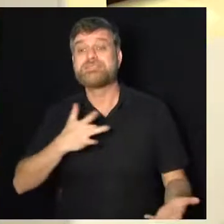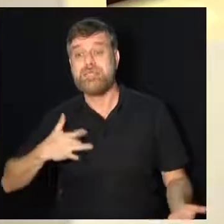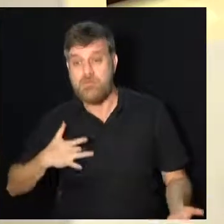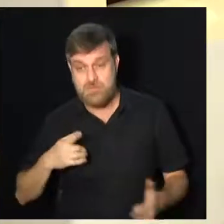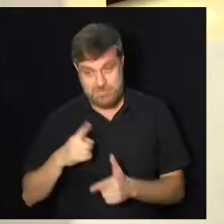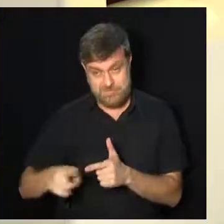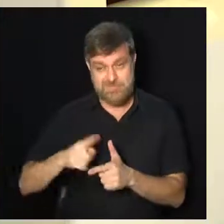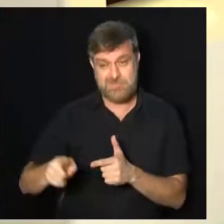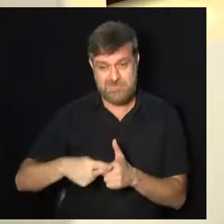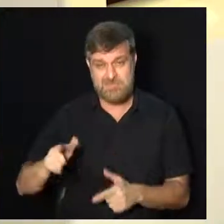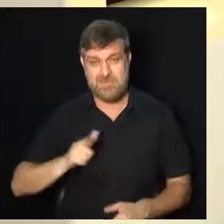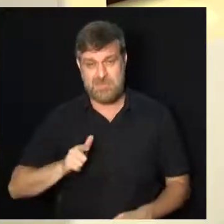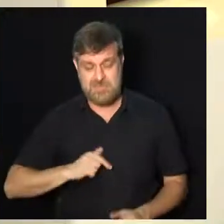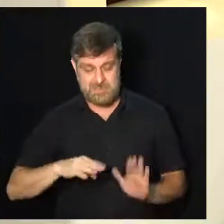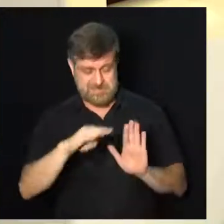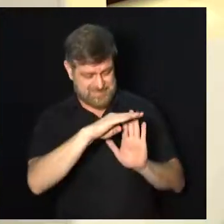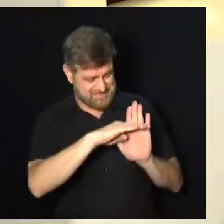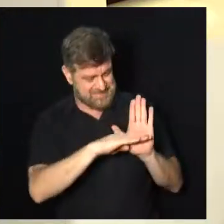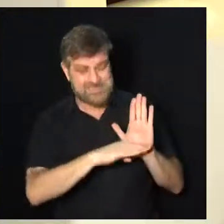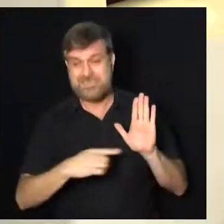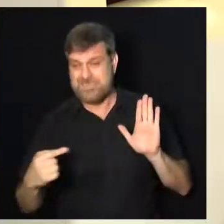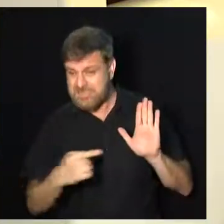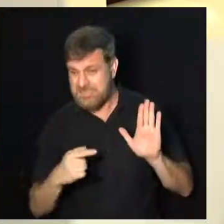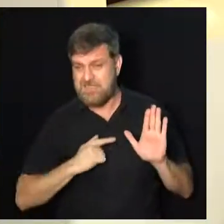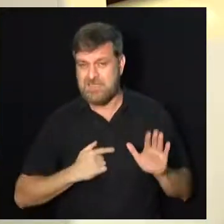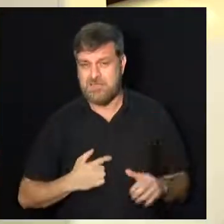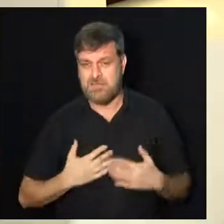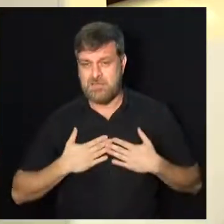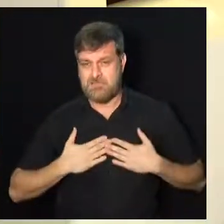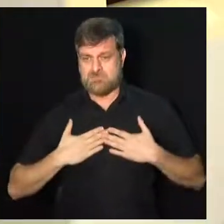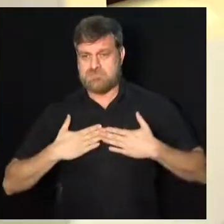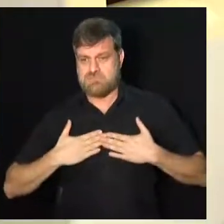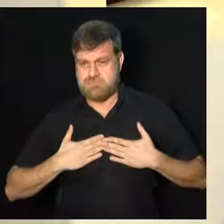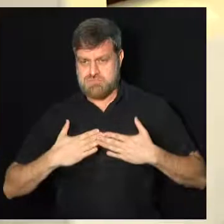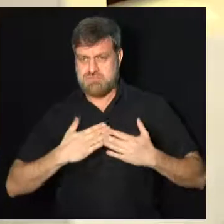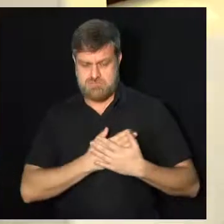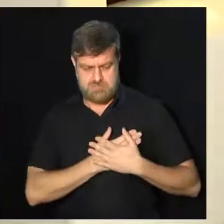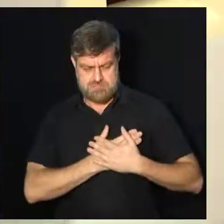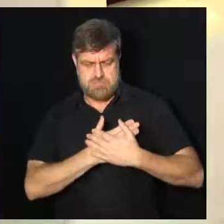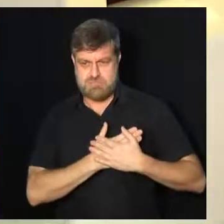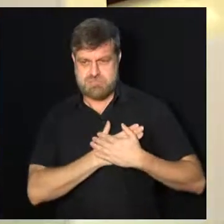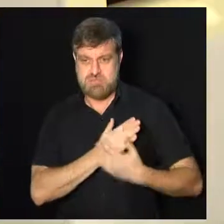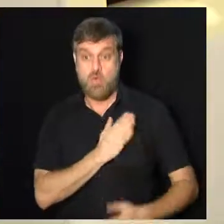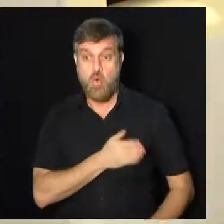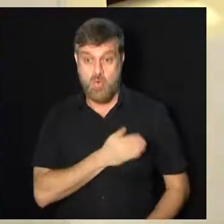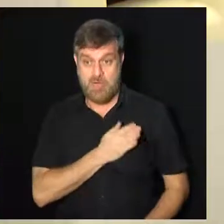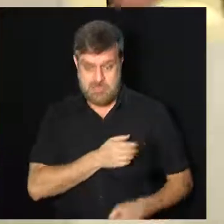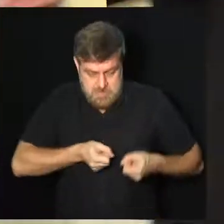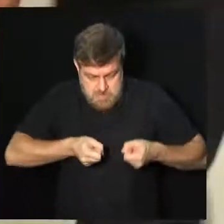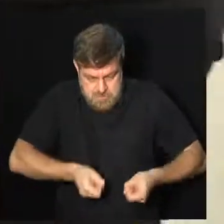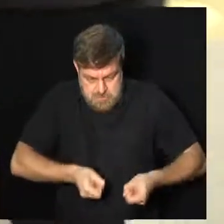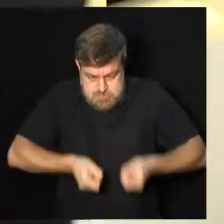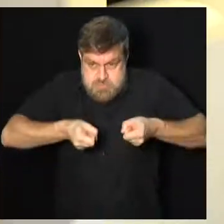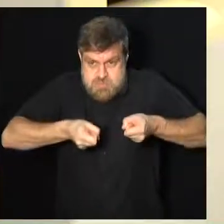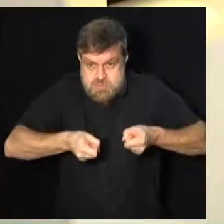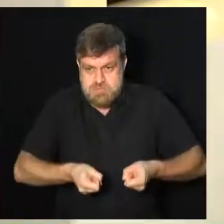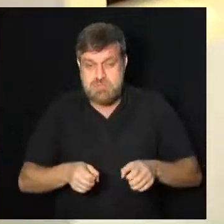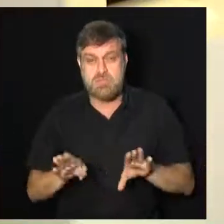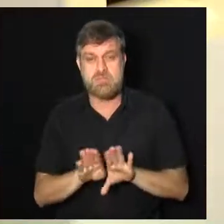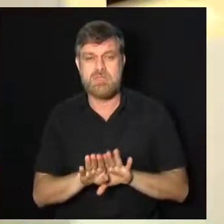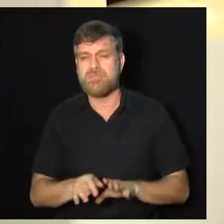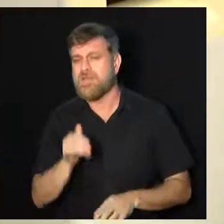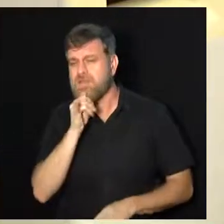porque existe nessa lista também estão desfibriladores, estão algumas coisas de fazer quando a pessoa